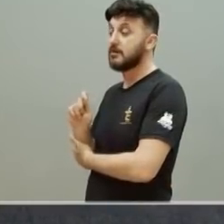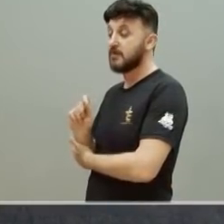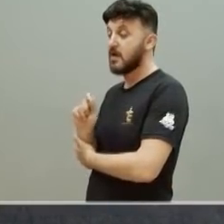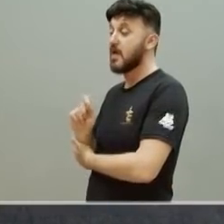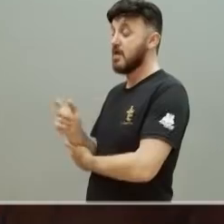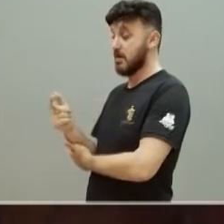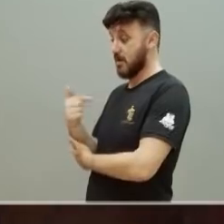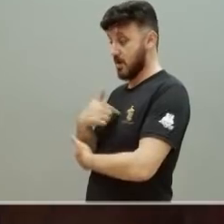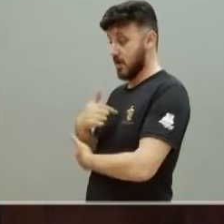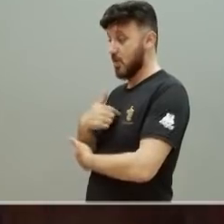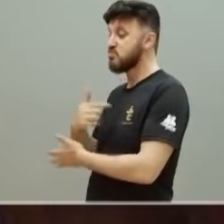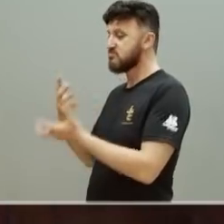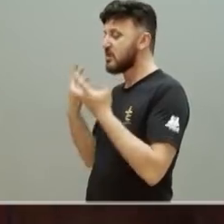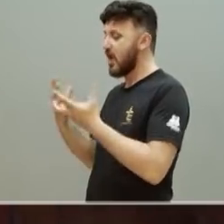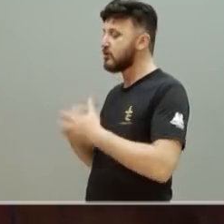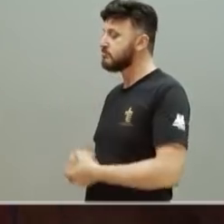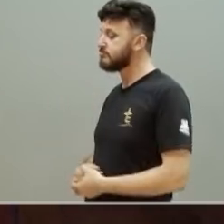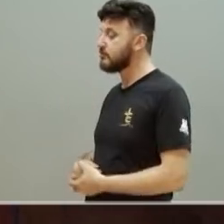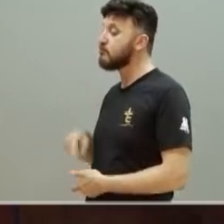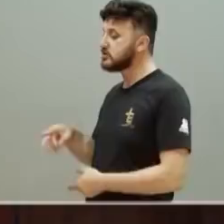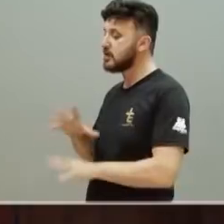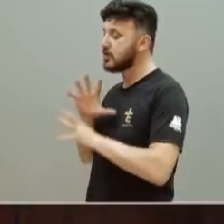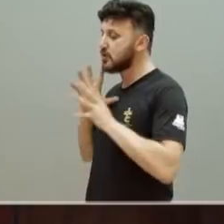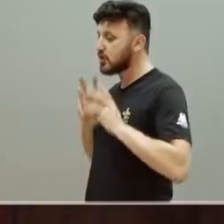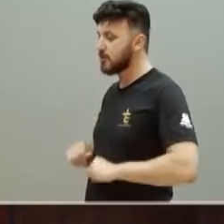Eu quero,